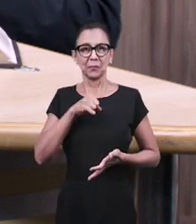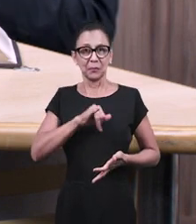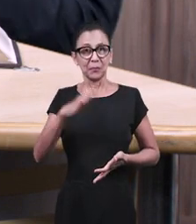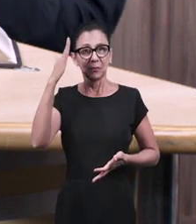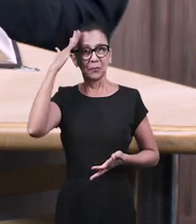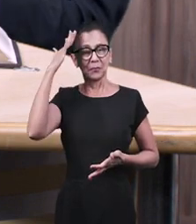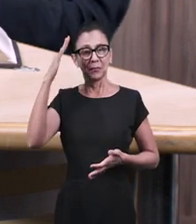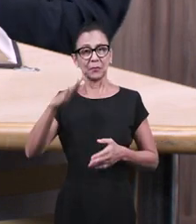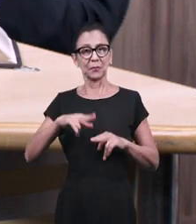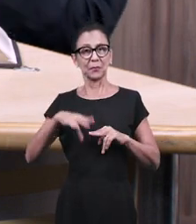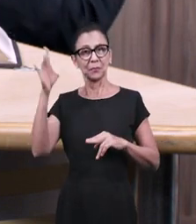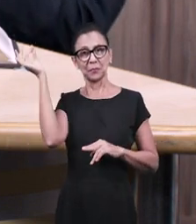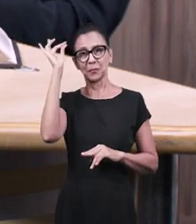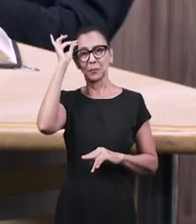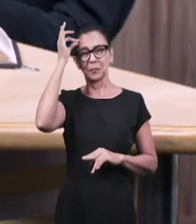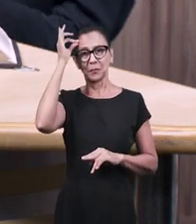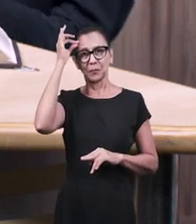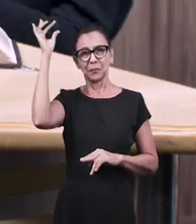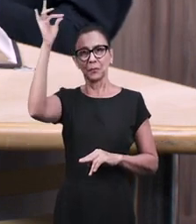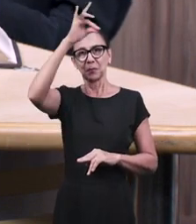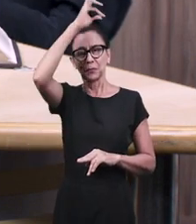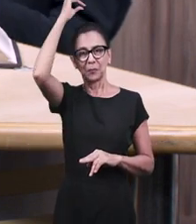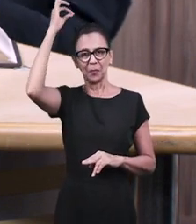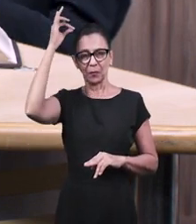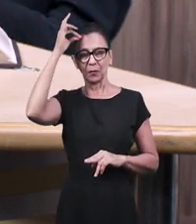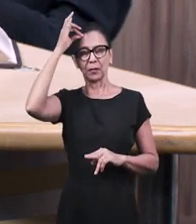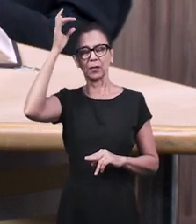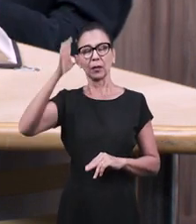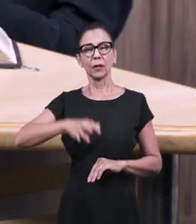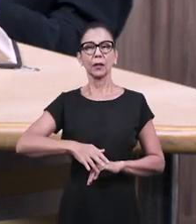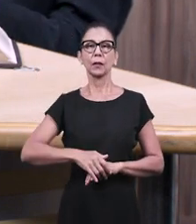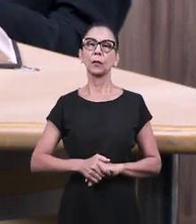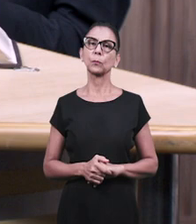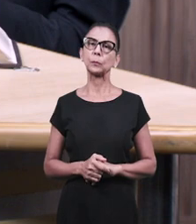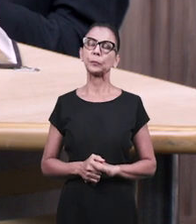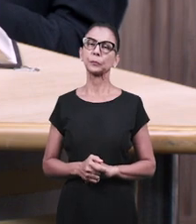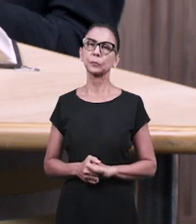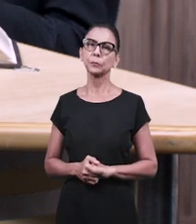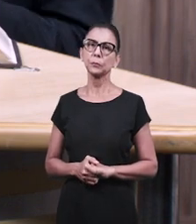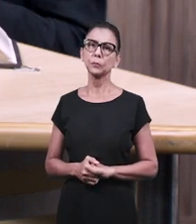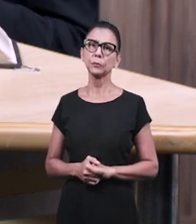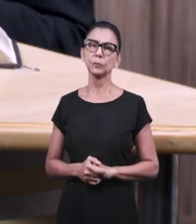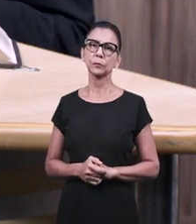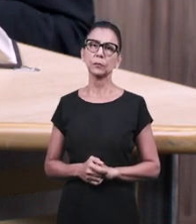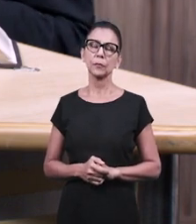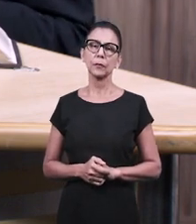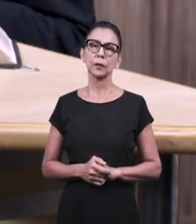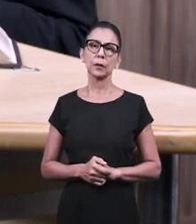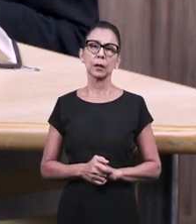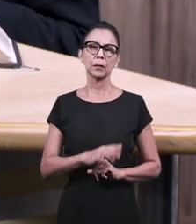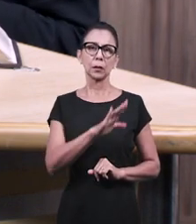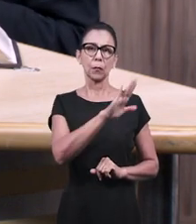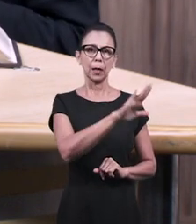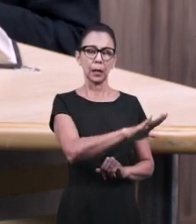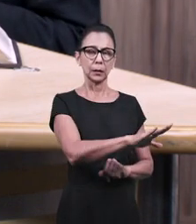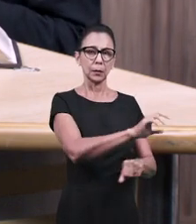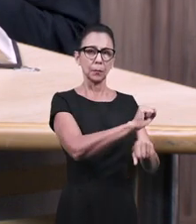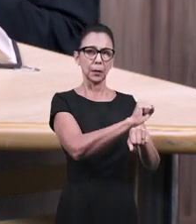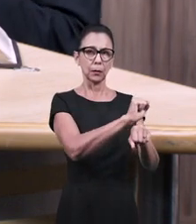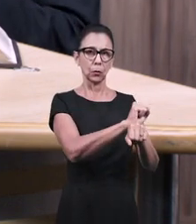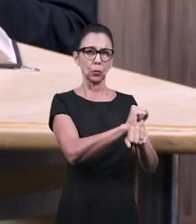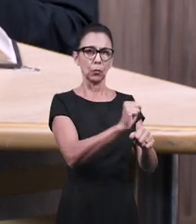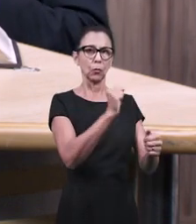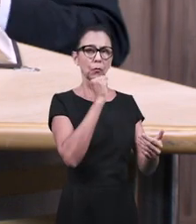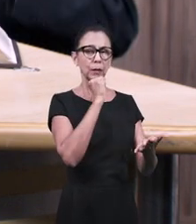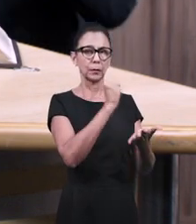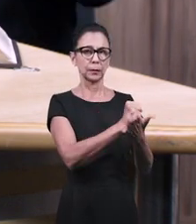Espírito. Mas aquele acordo, da forma como foi feito, ele cessou à medida que o novo entrou, como o exemplo que nós citamos. Eu